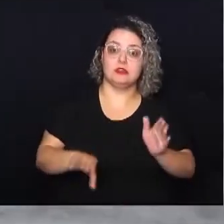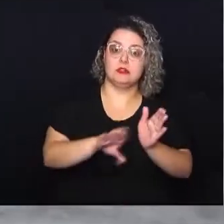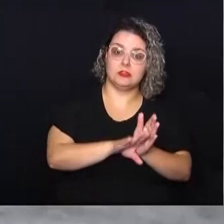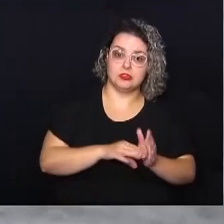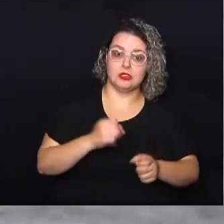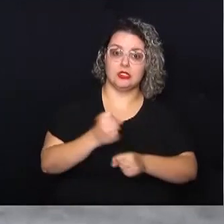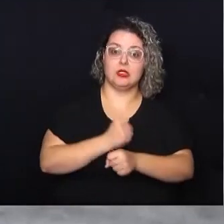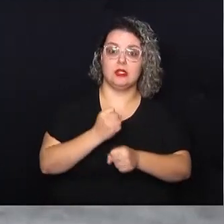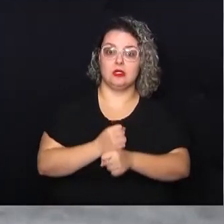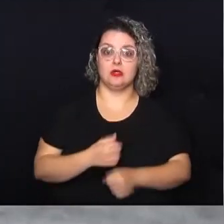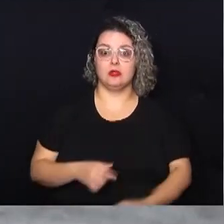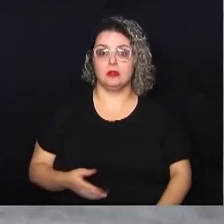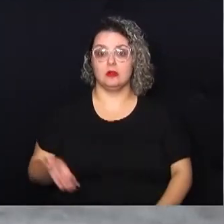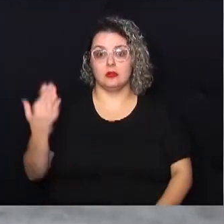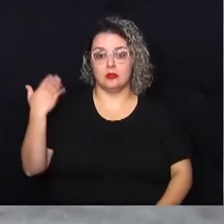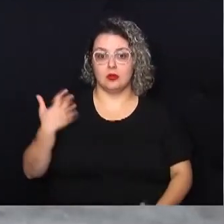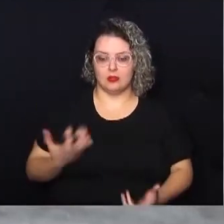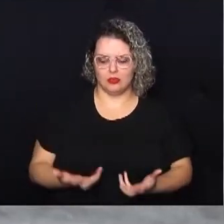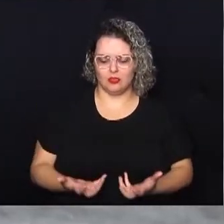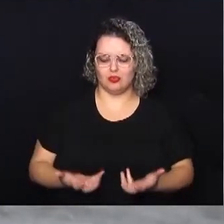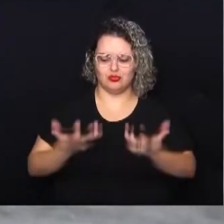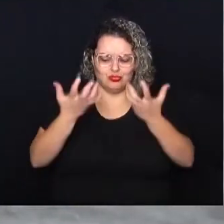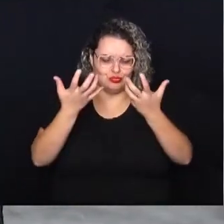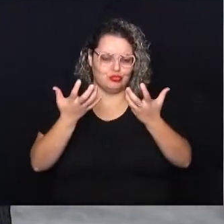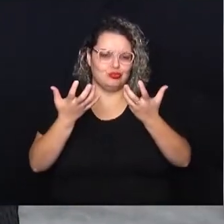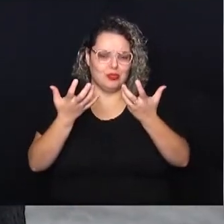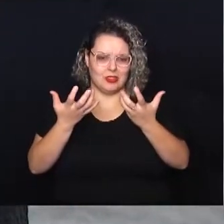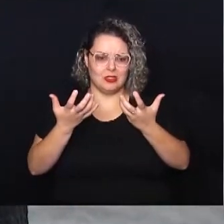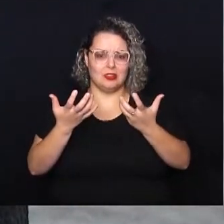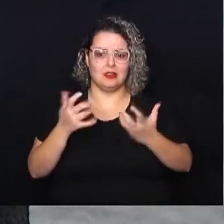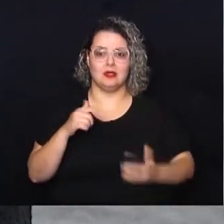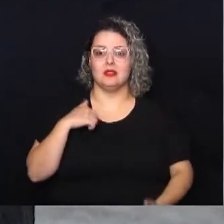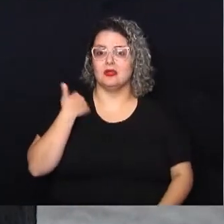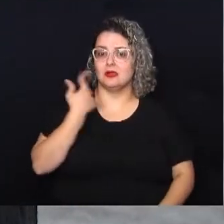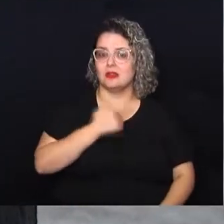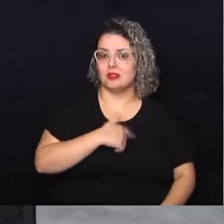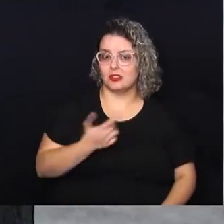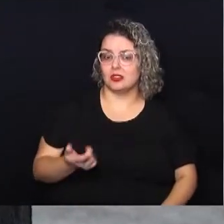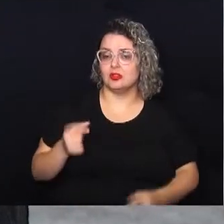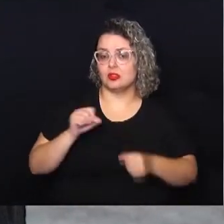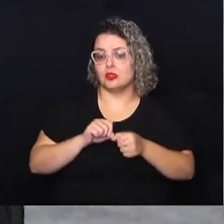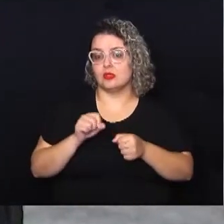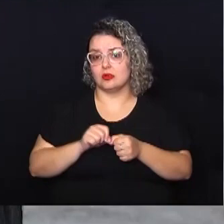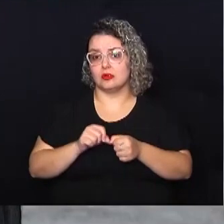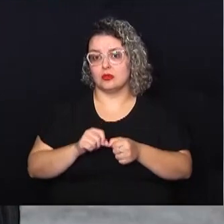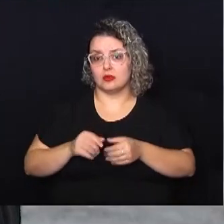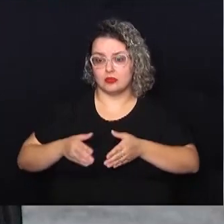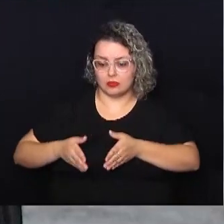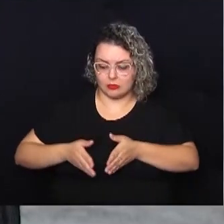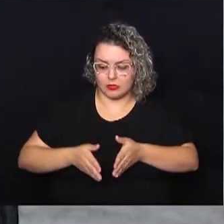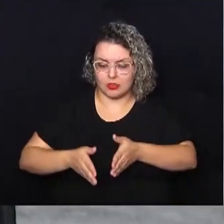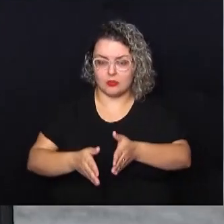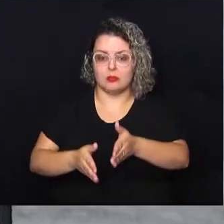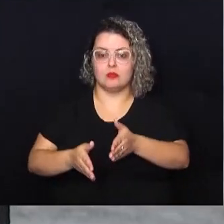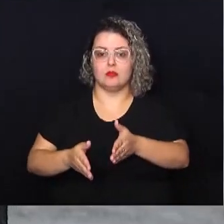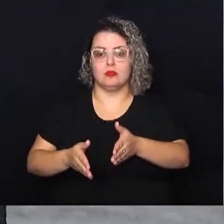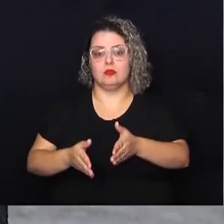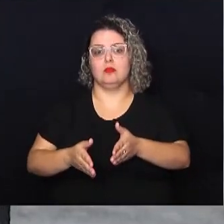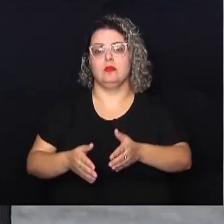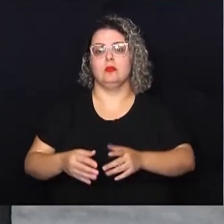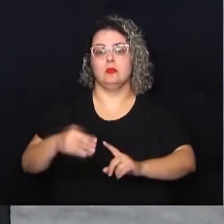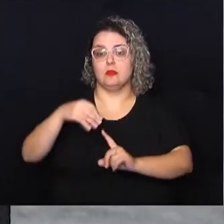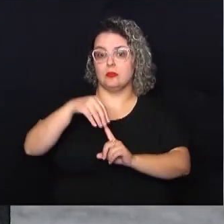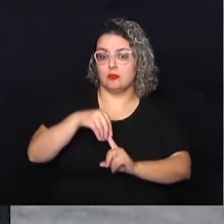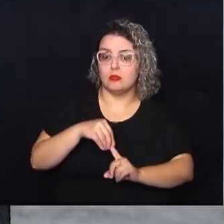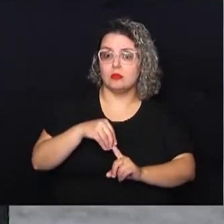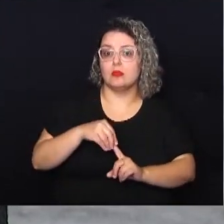reforma. Era um mato grande que a gente fez um caminho por dentro para passar para o ponto do ônibus,